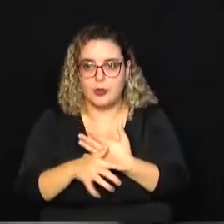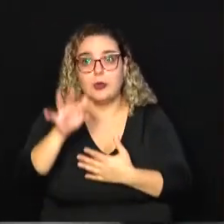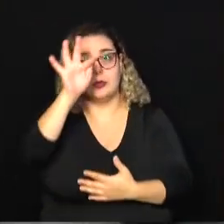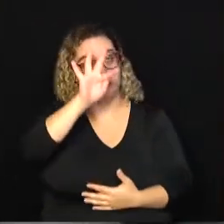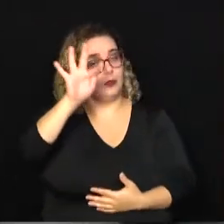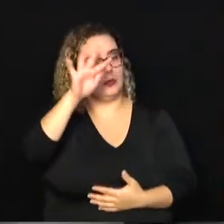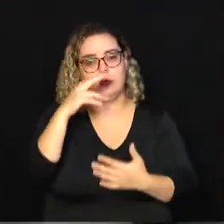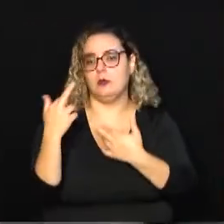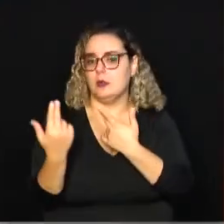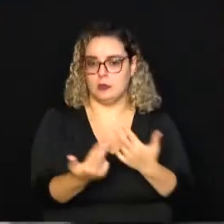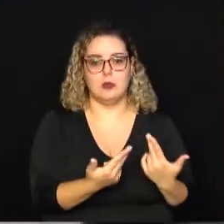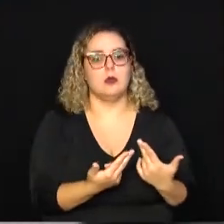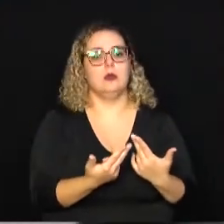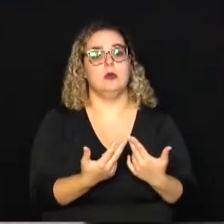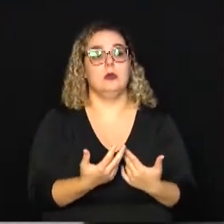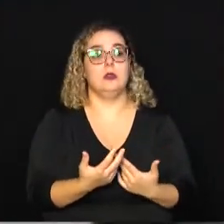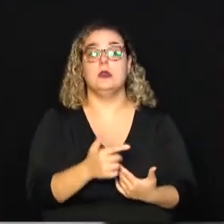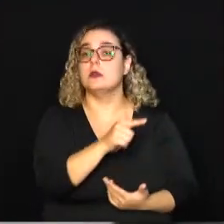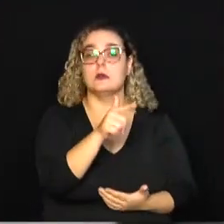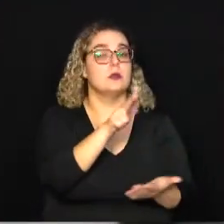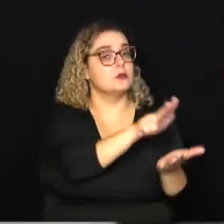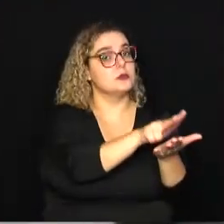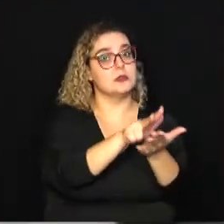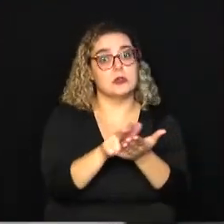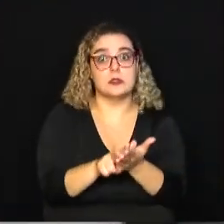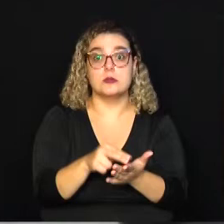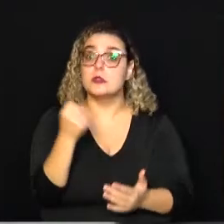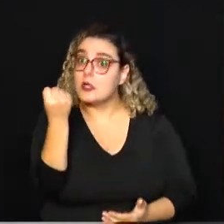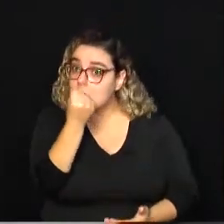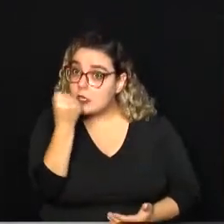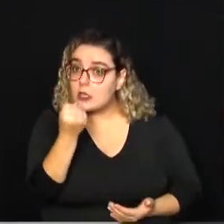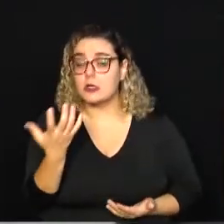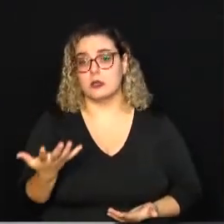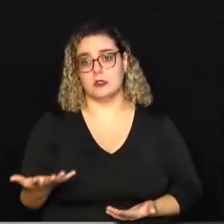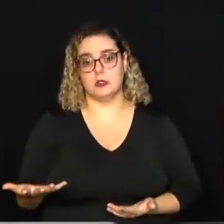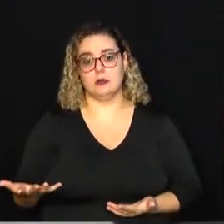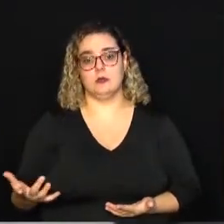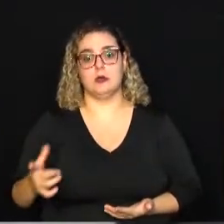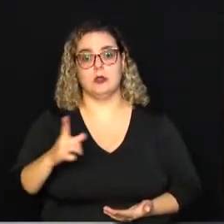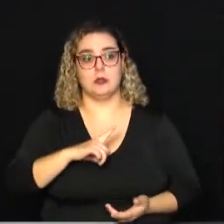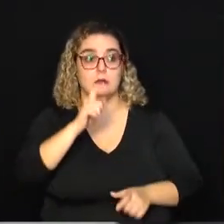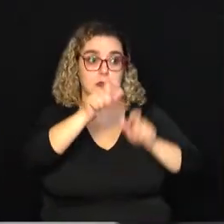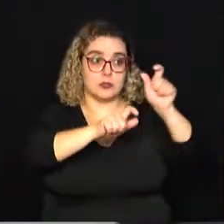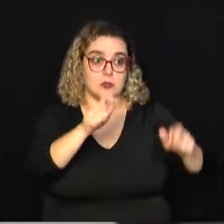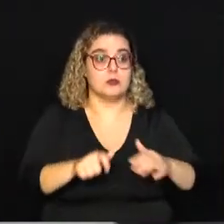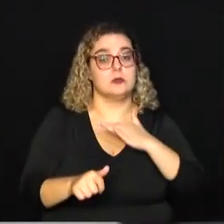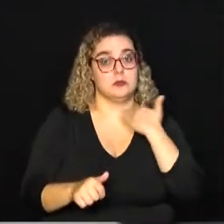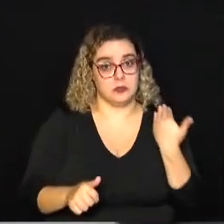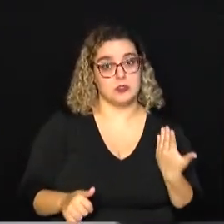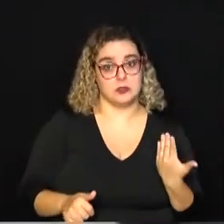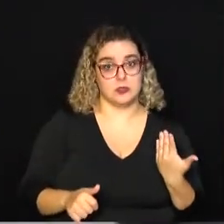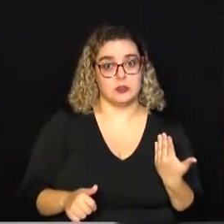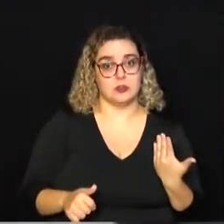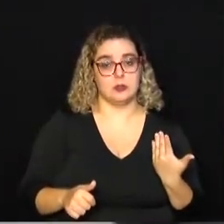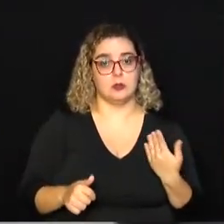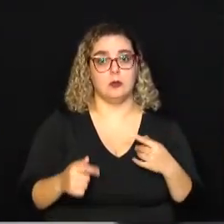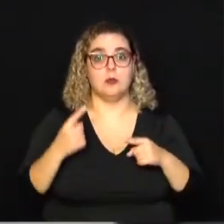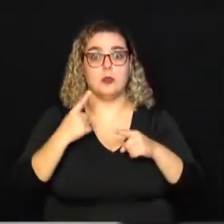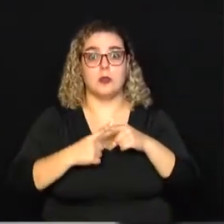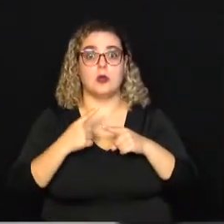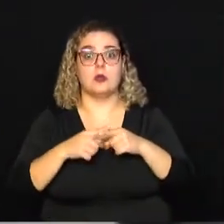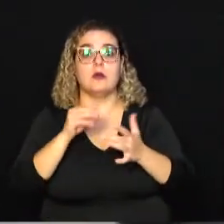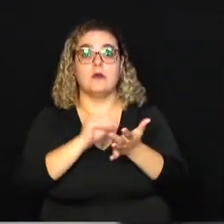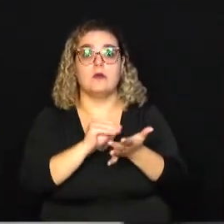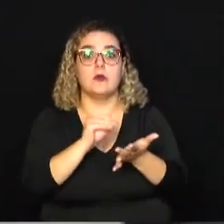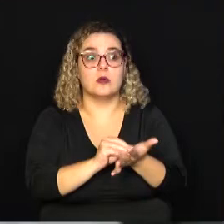isso é uma situação muito grave, né? E nós já temos pessoas, vidas sendo perdidas por falta de acesso a leitos de